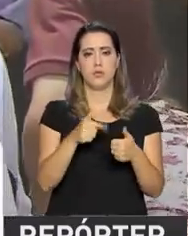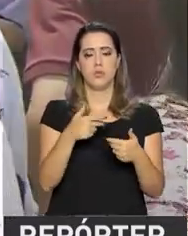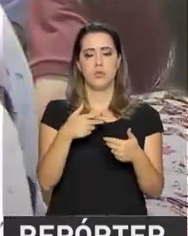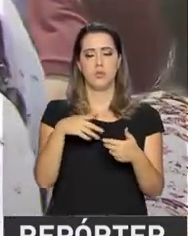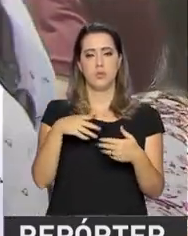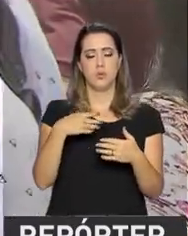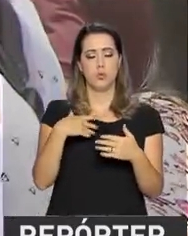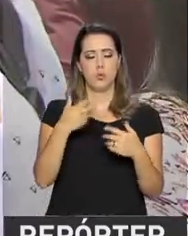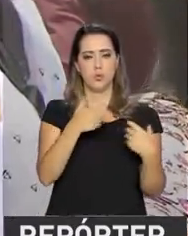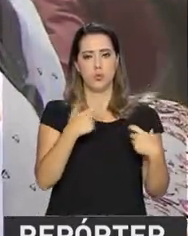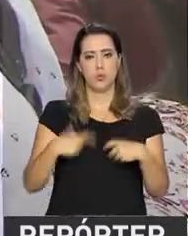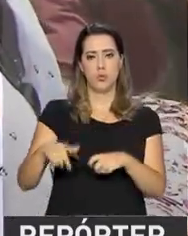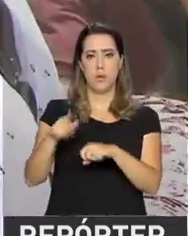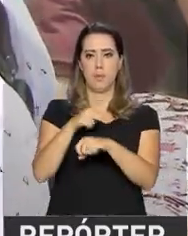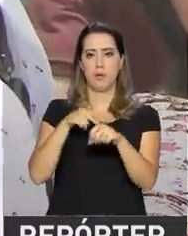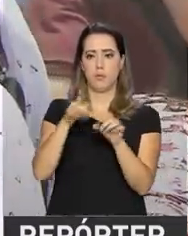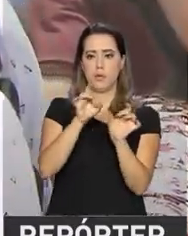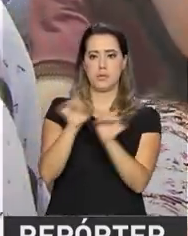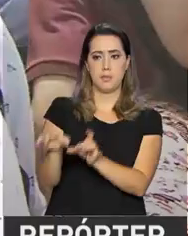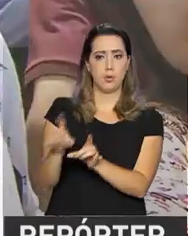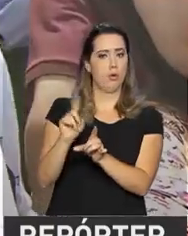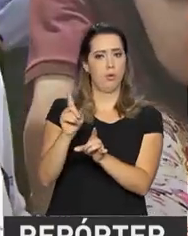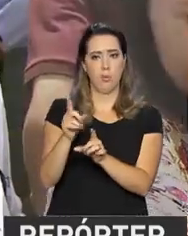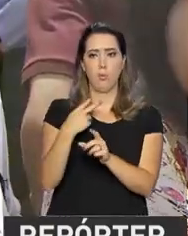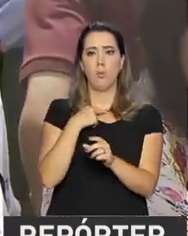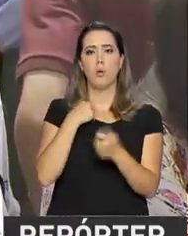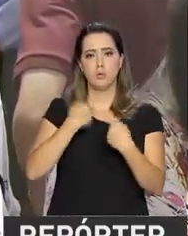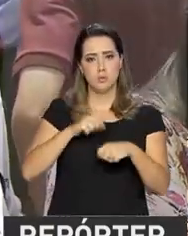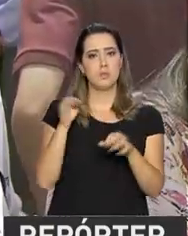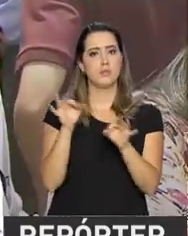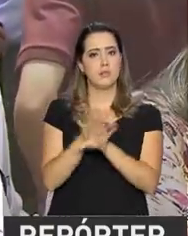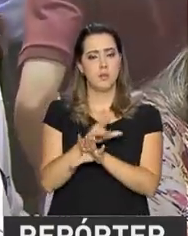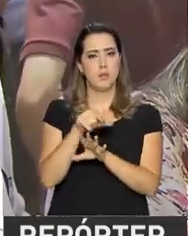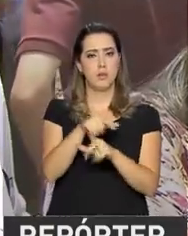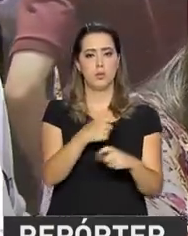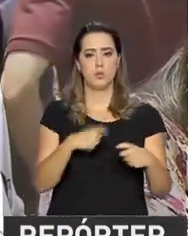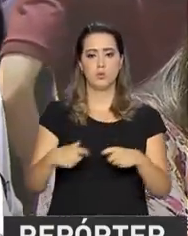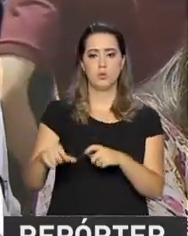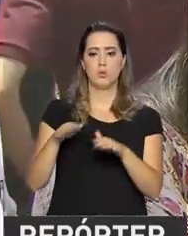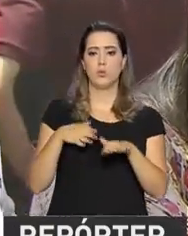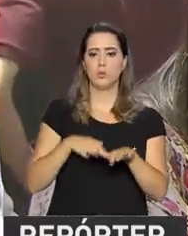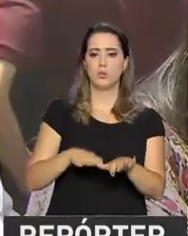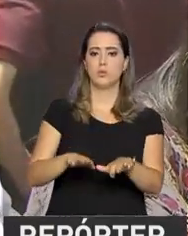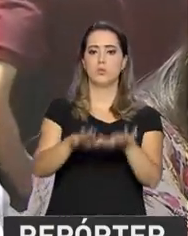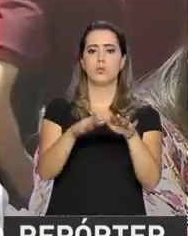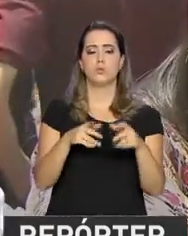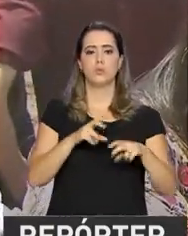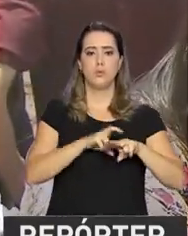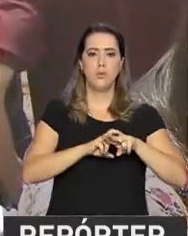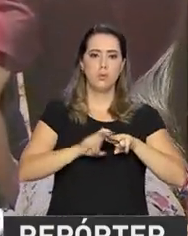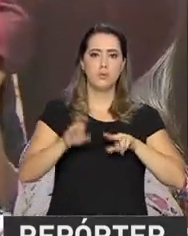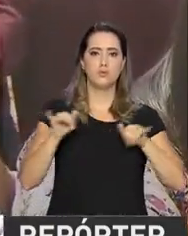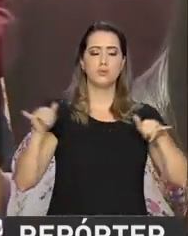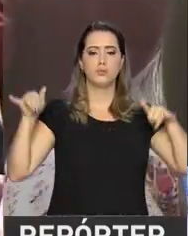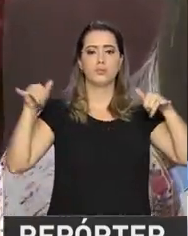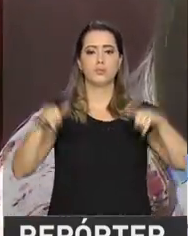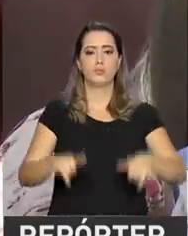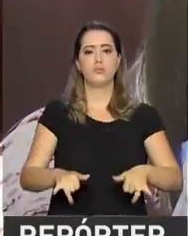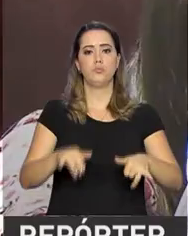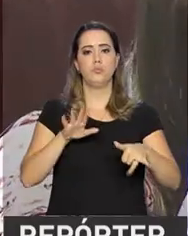país, inaugurar, entregar. E são obras em todas as áreas, rodovias, ferrovias,